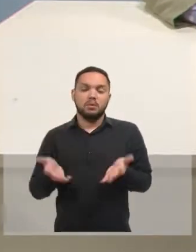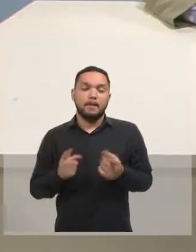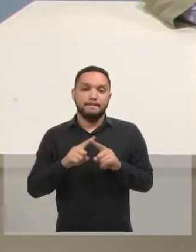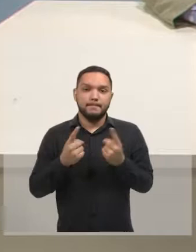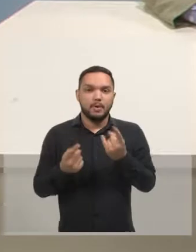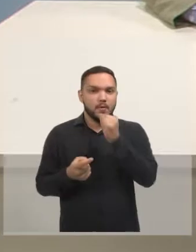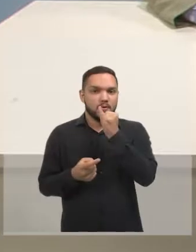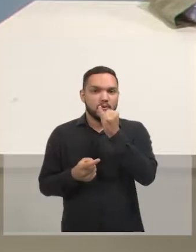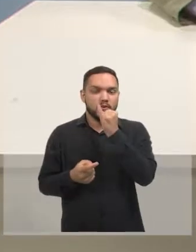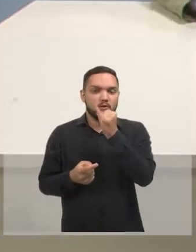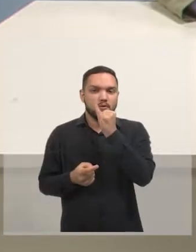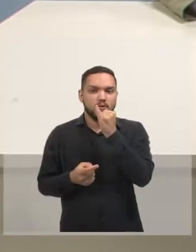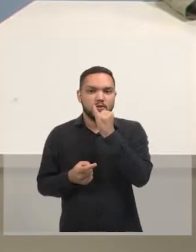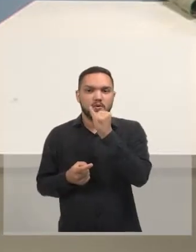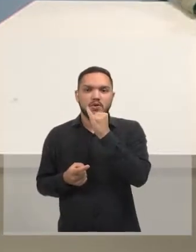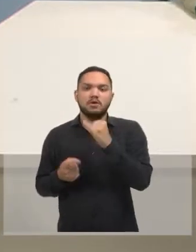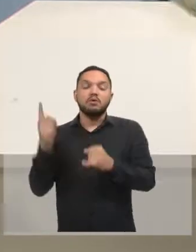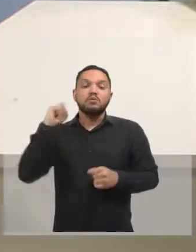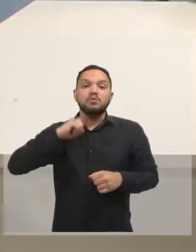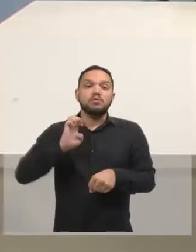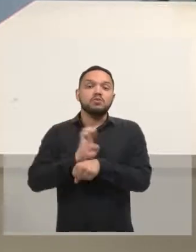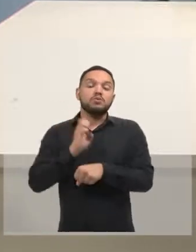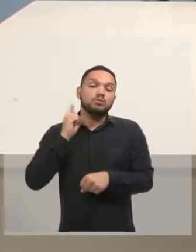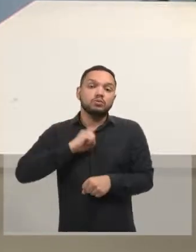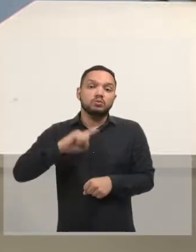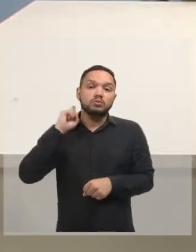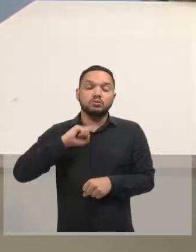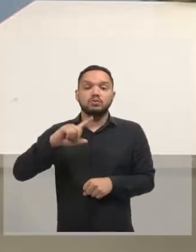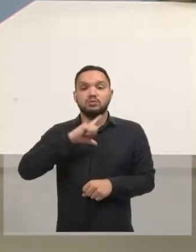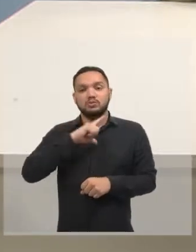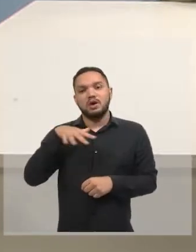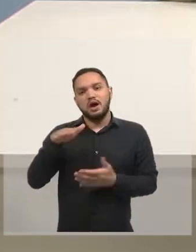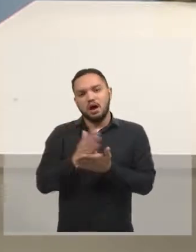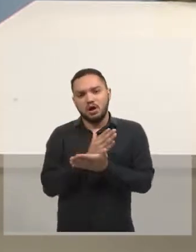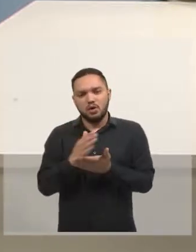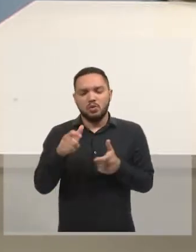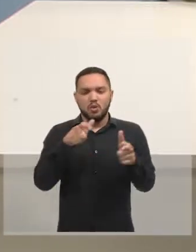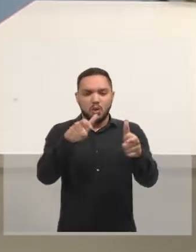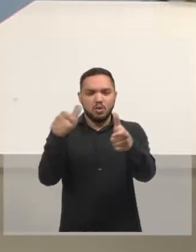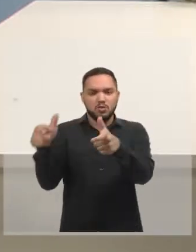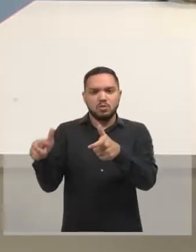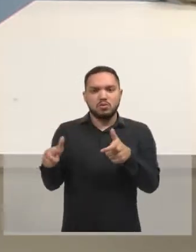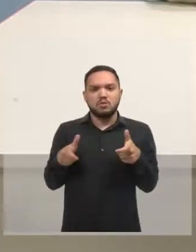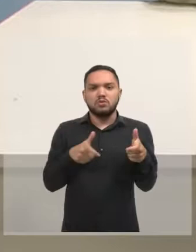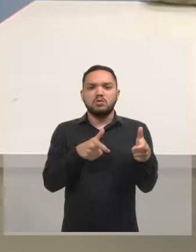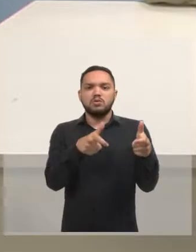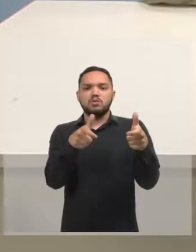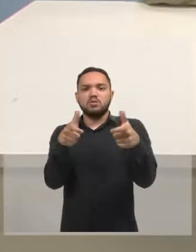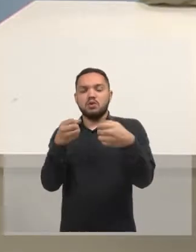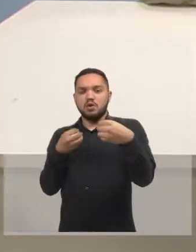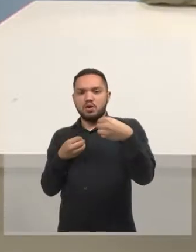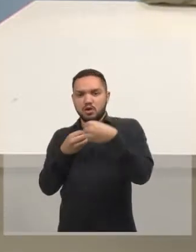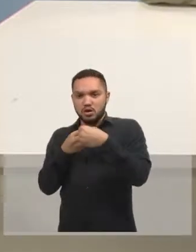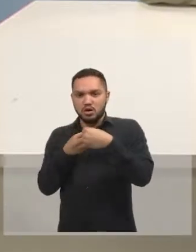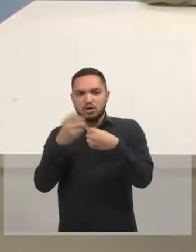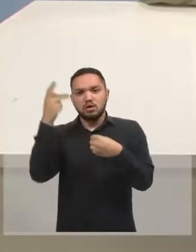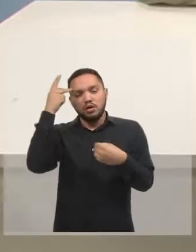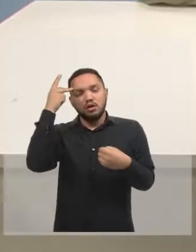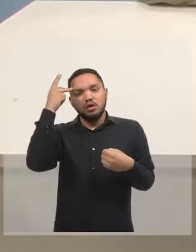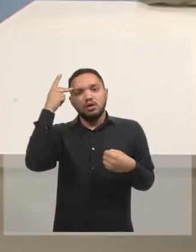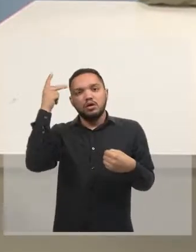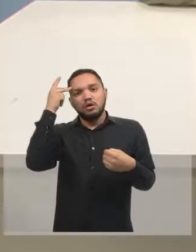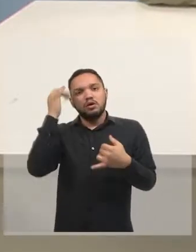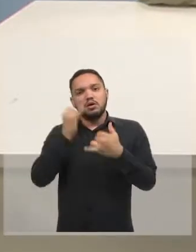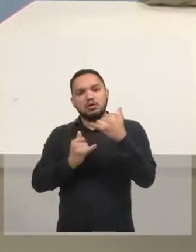pode tirar um papel do Estado de um Estado como Minas Gerais, que tem áreas que estão muito próximas de uma São Paulo, mas tem áreas